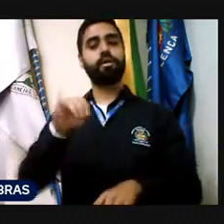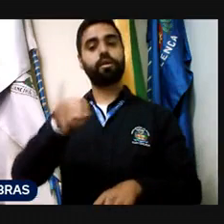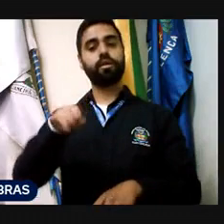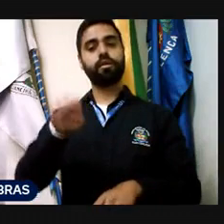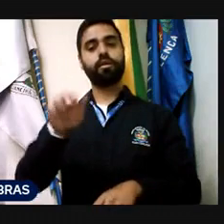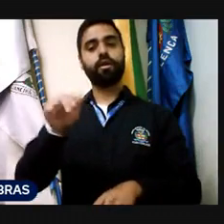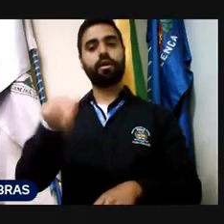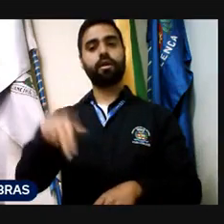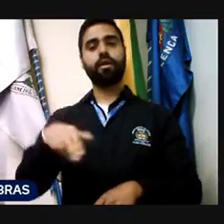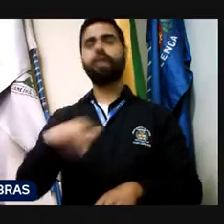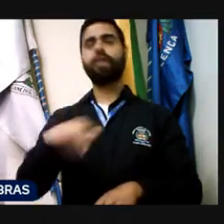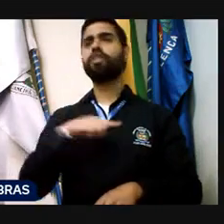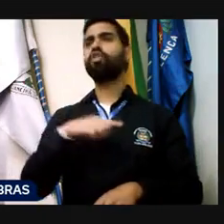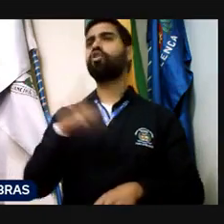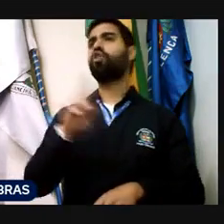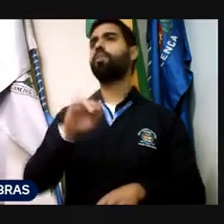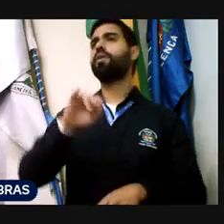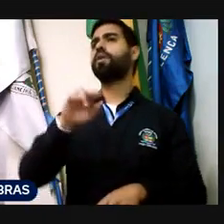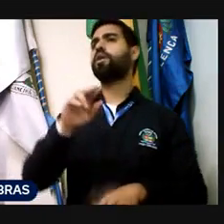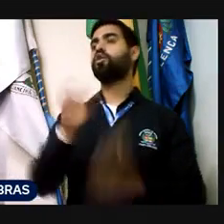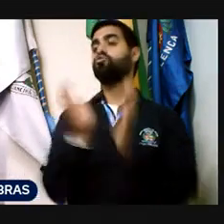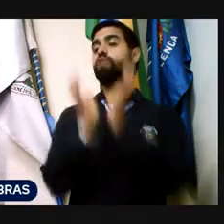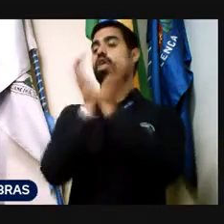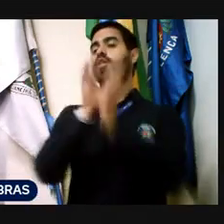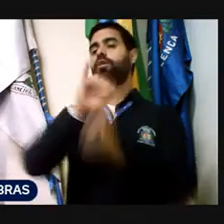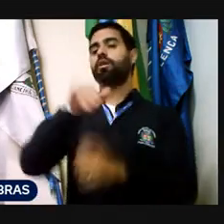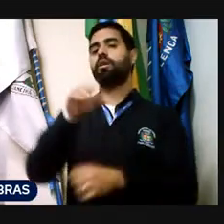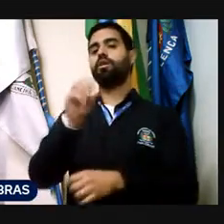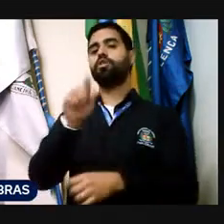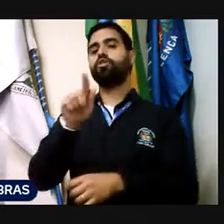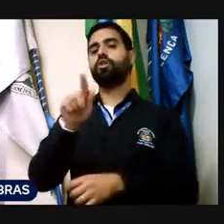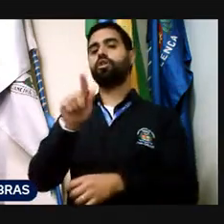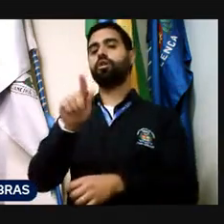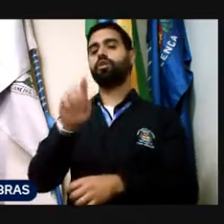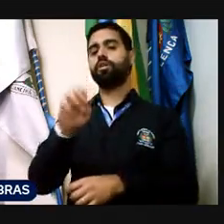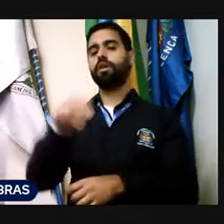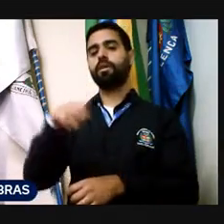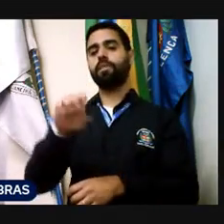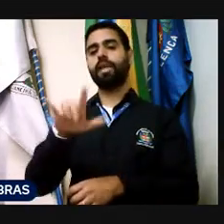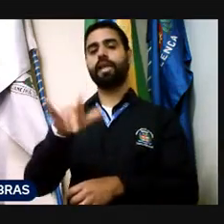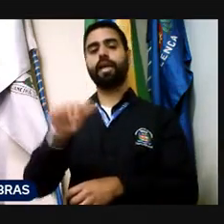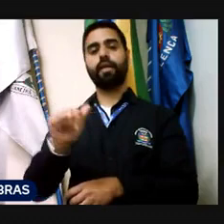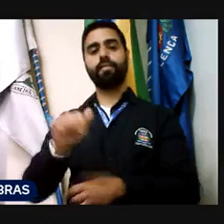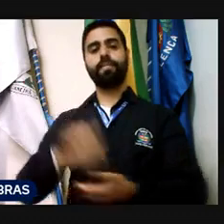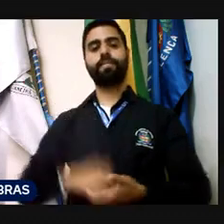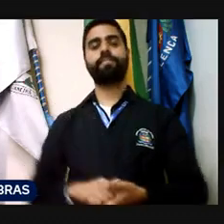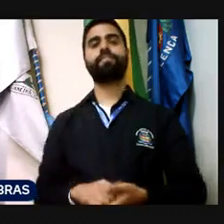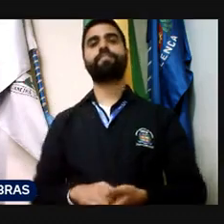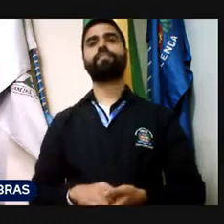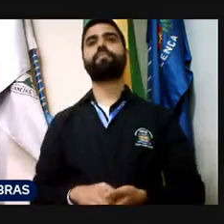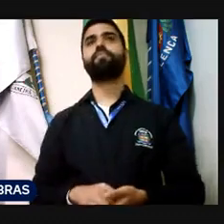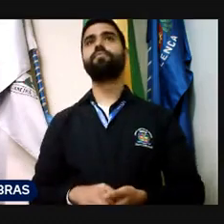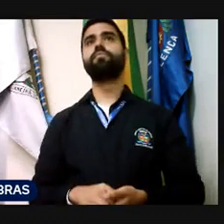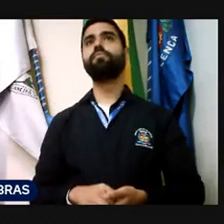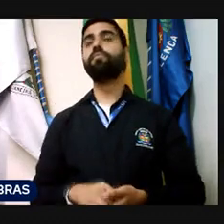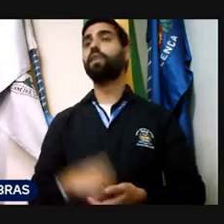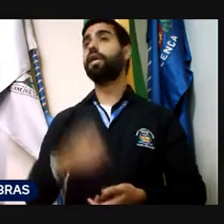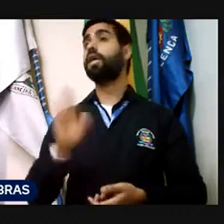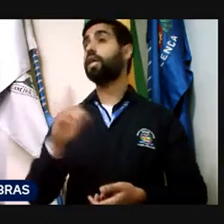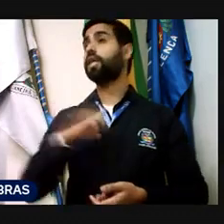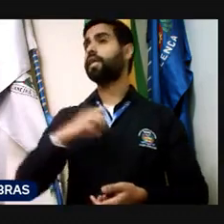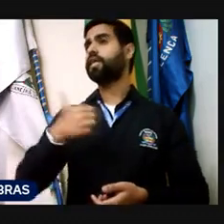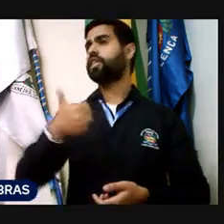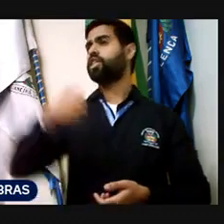taça Jorge Merico. Essa competição começou dentro do campo da Água Fria e se estendeu por toda a cidade. E nós tivemos 19 anos